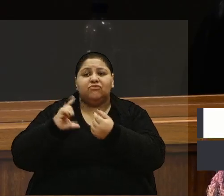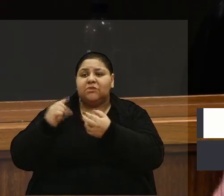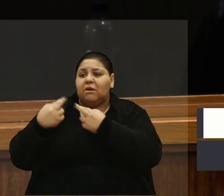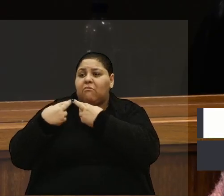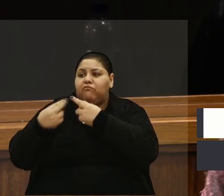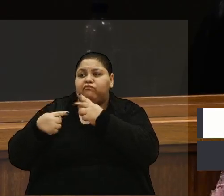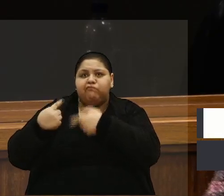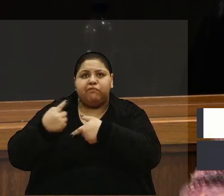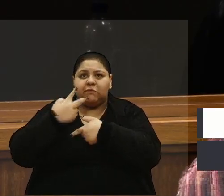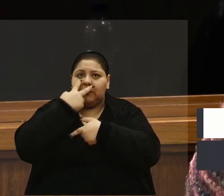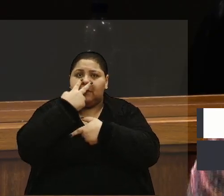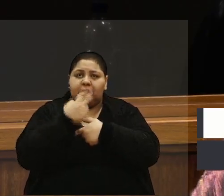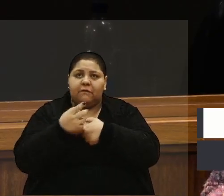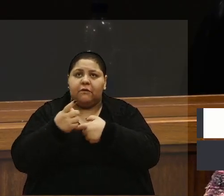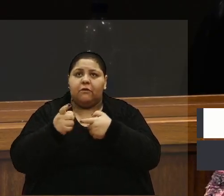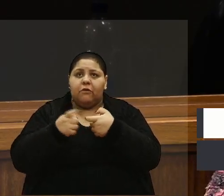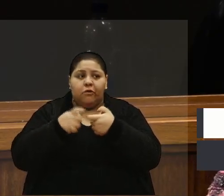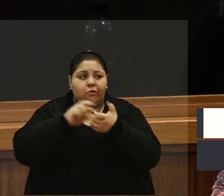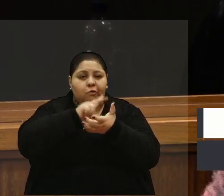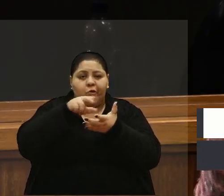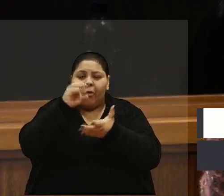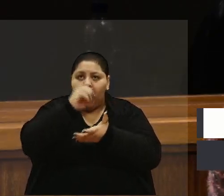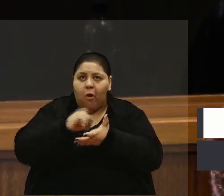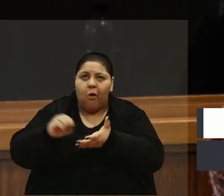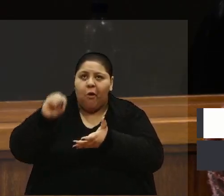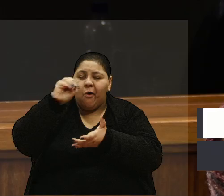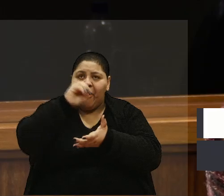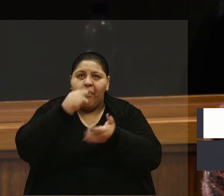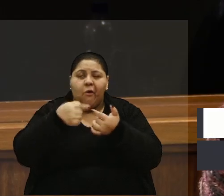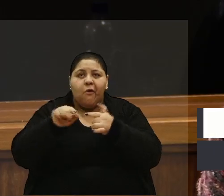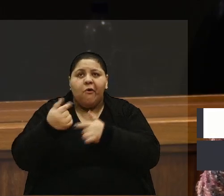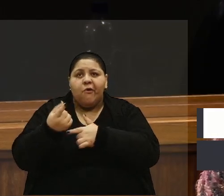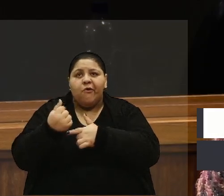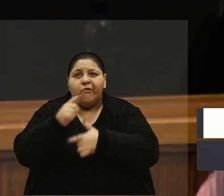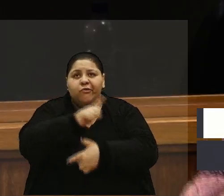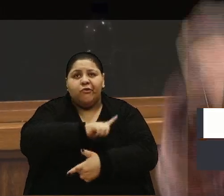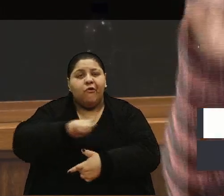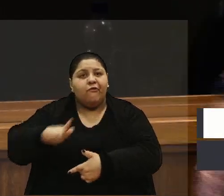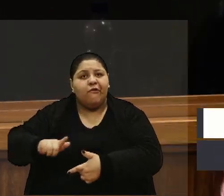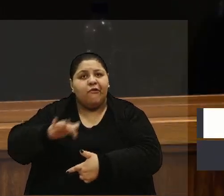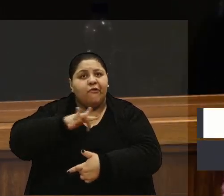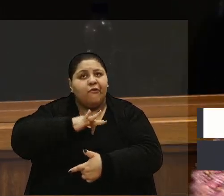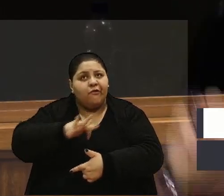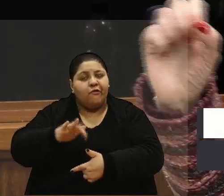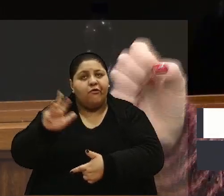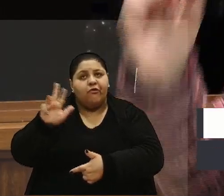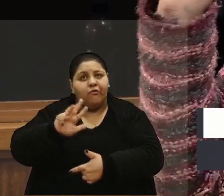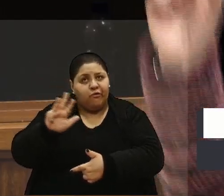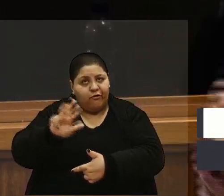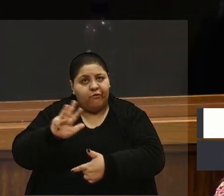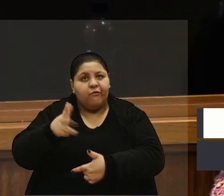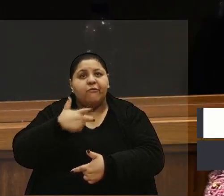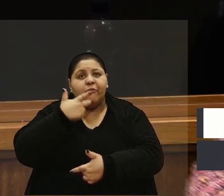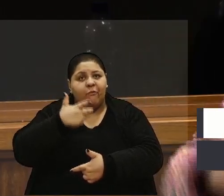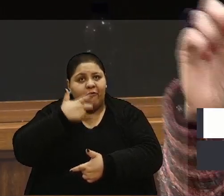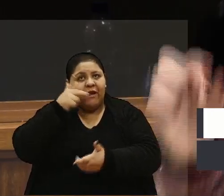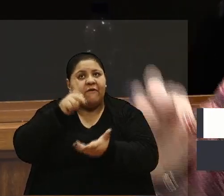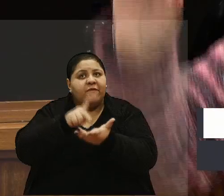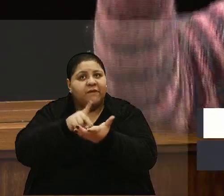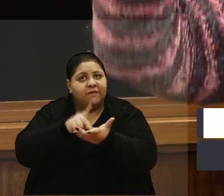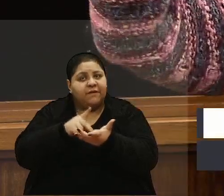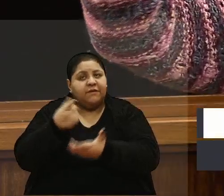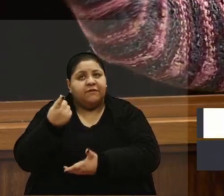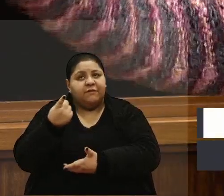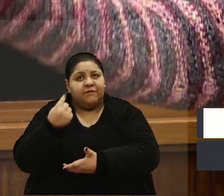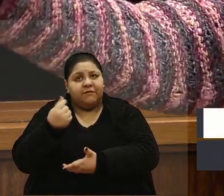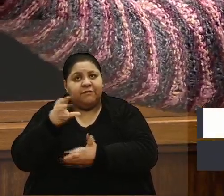mesma forma, a policlínica, ótimo, mas é verba do governo federal, do governo Lula, vamos ser sinceros. Essa verba